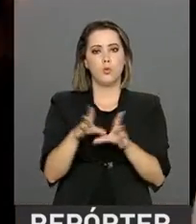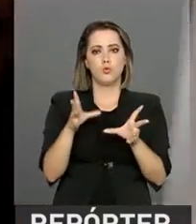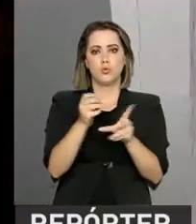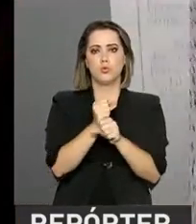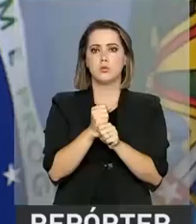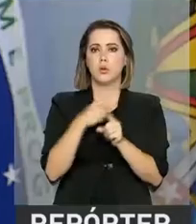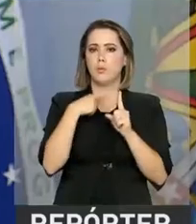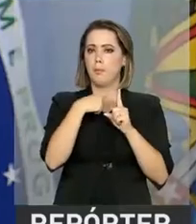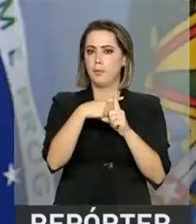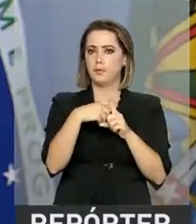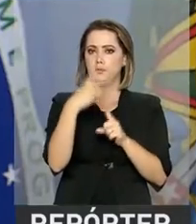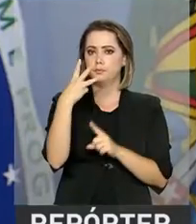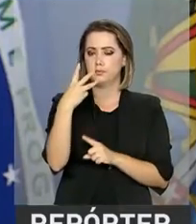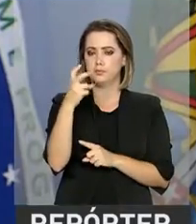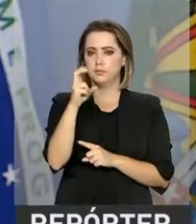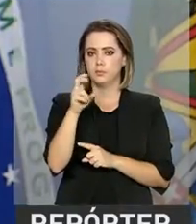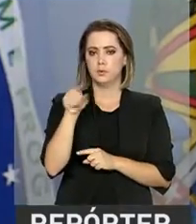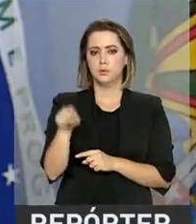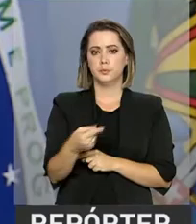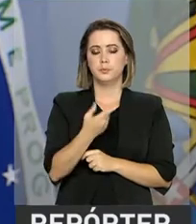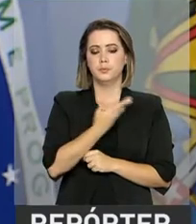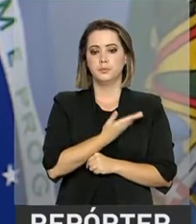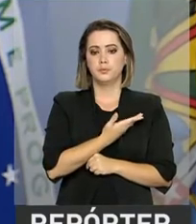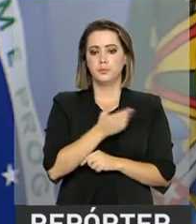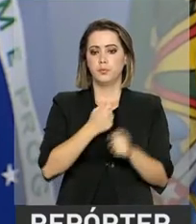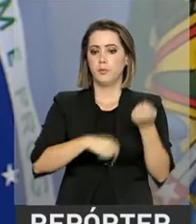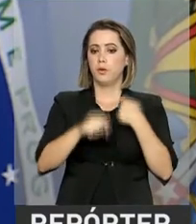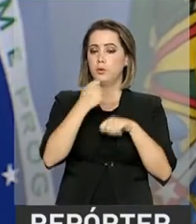35.612 empregos. A economia brasileira